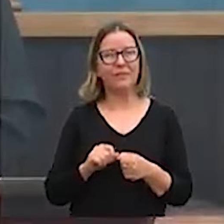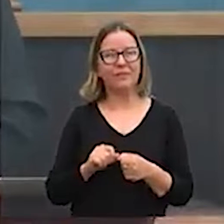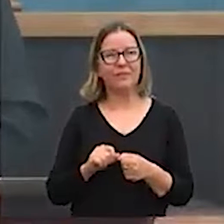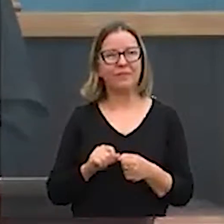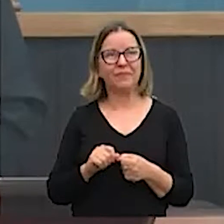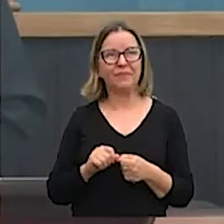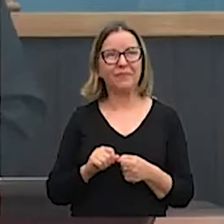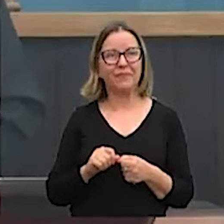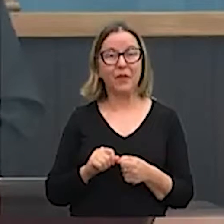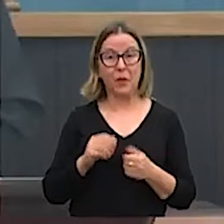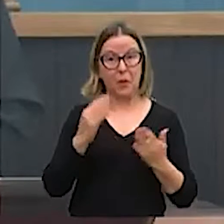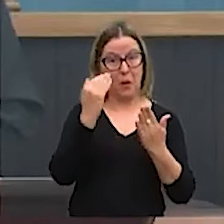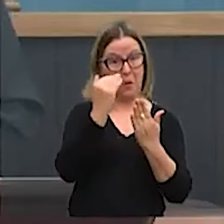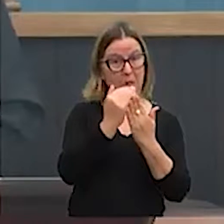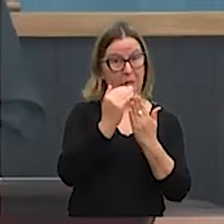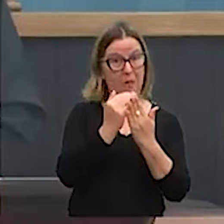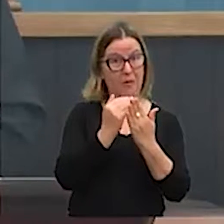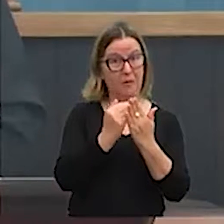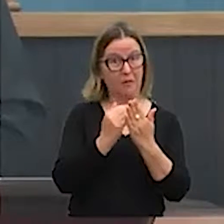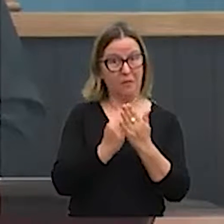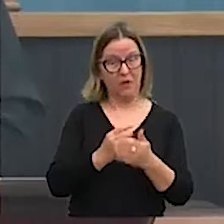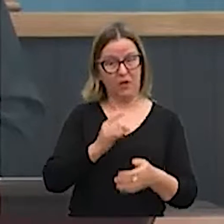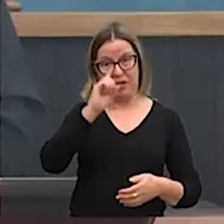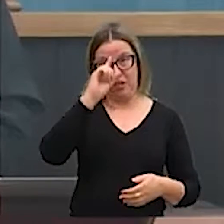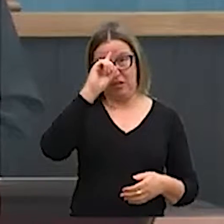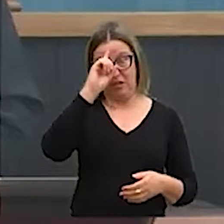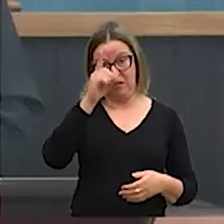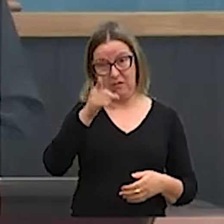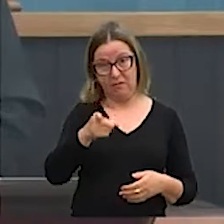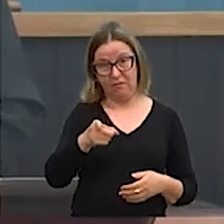seus projetos de dominação